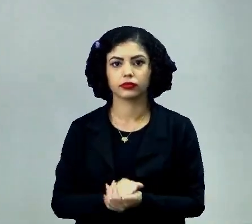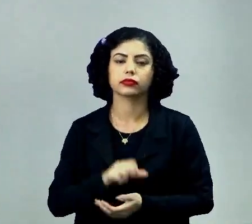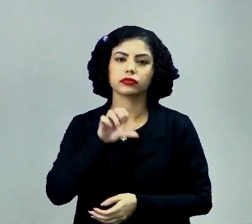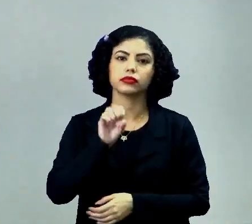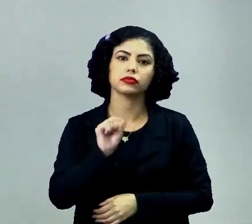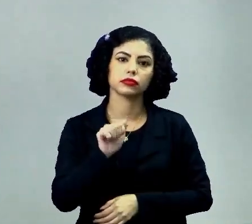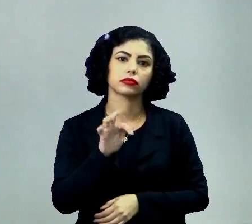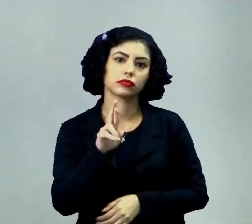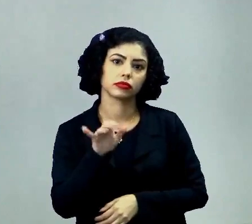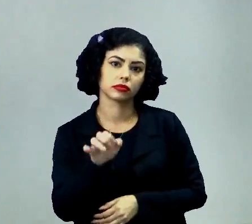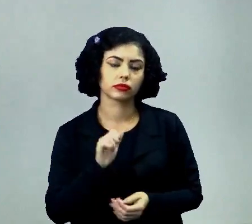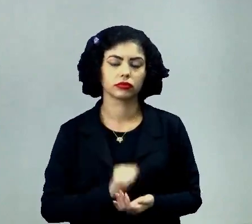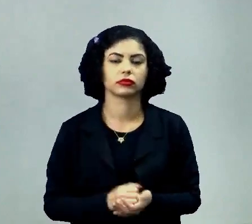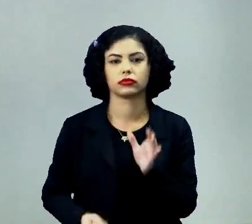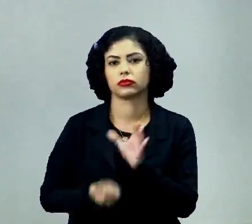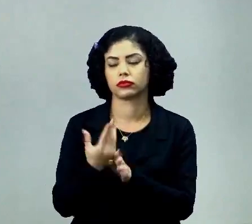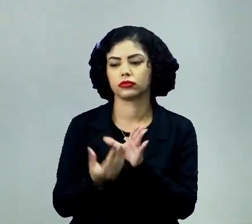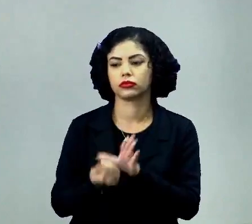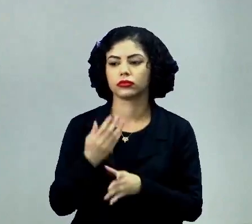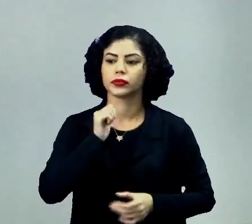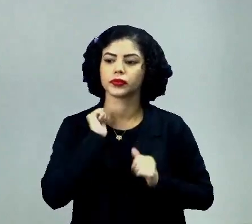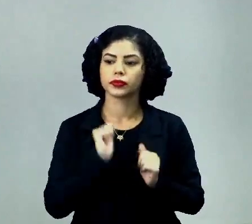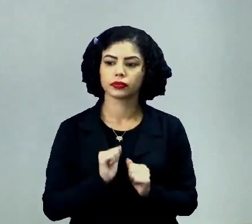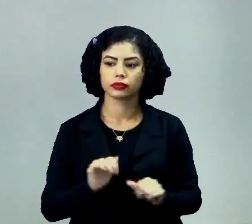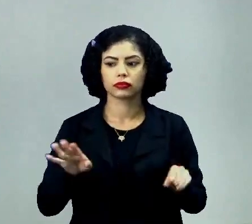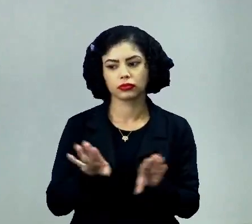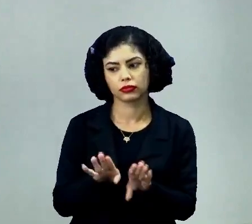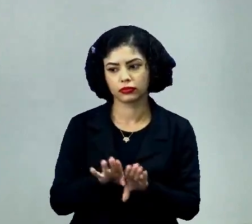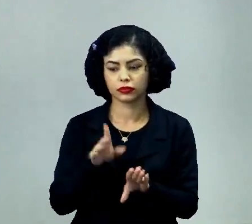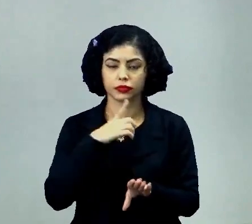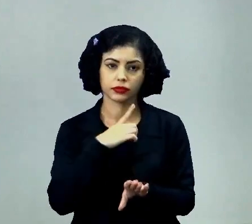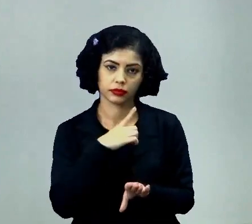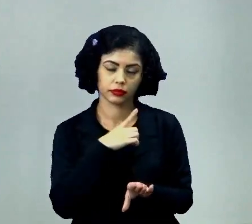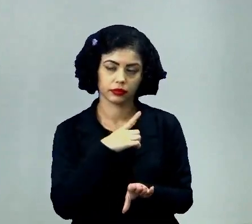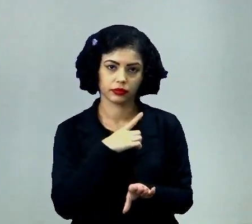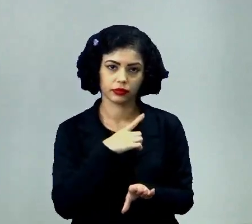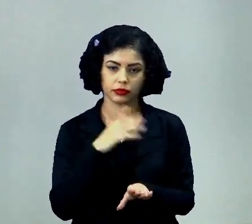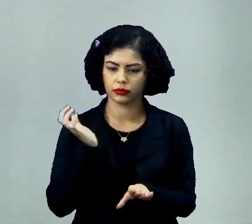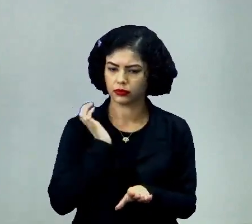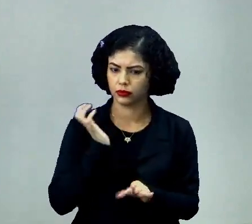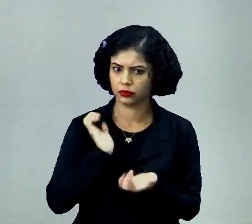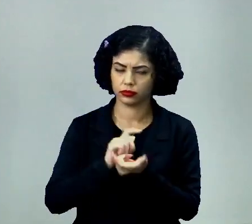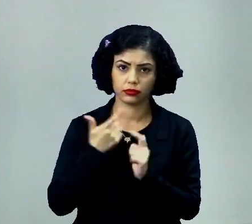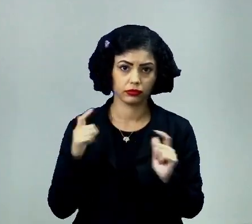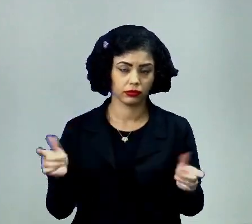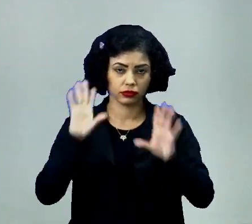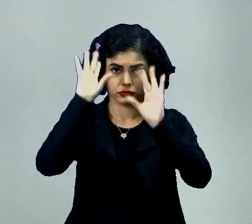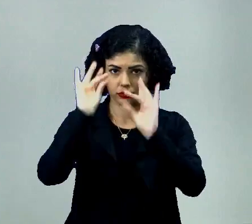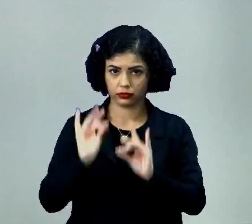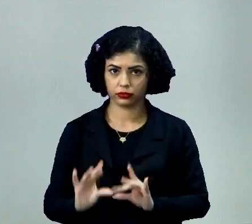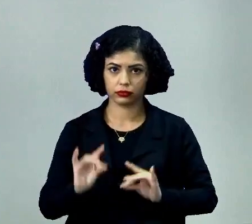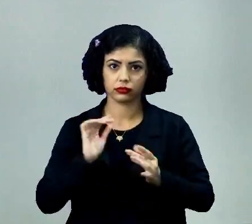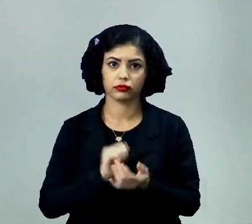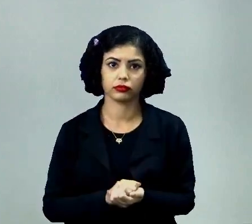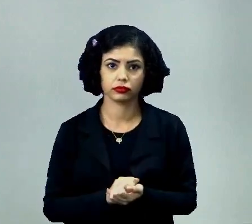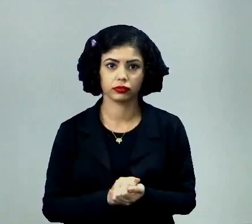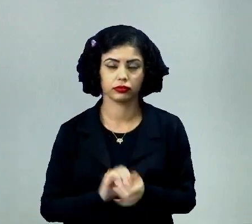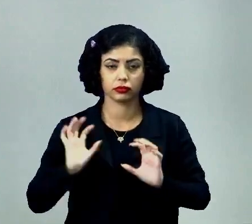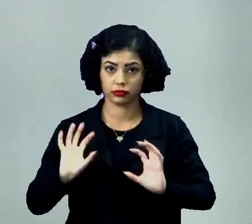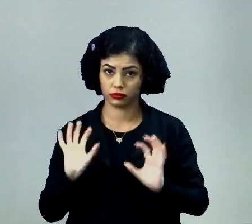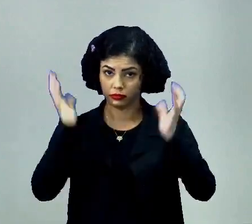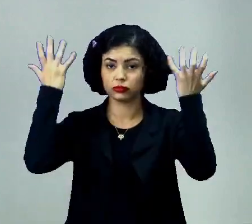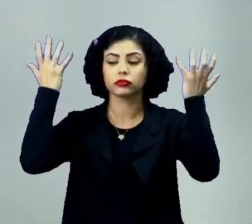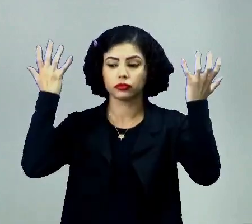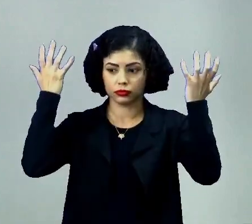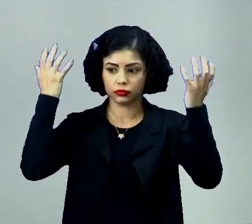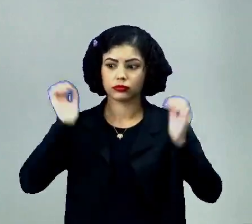satélites, das imagens que eles produzem, né, a gente pode também ter mapas aí com uma riqueza enorme de detalhes, mapas climáticos,